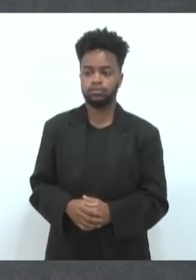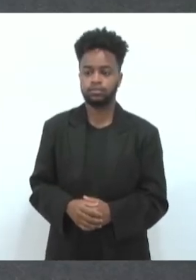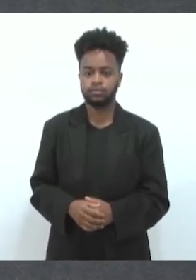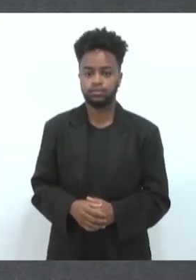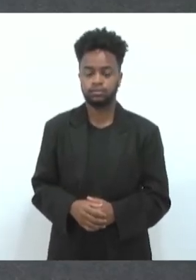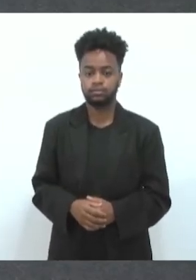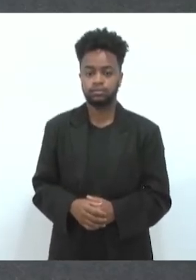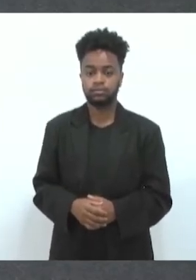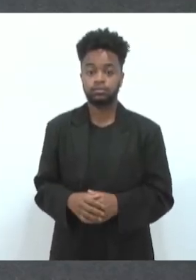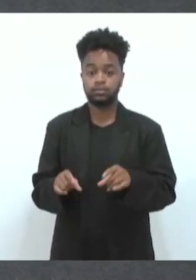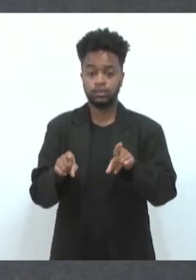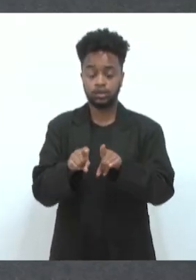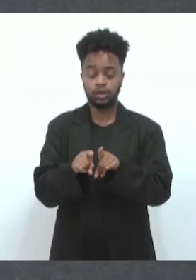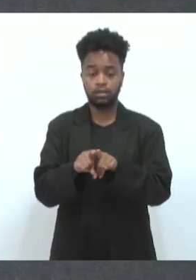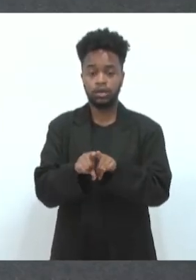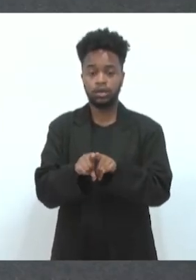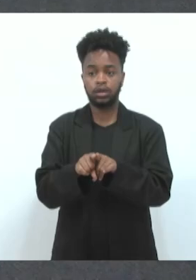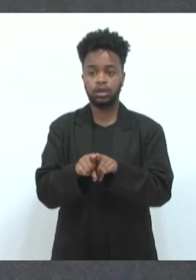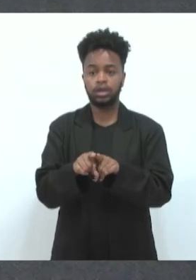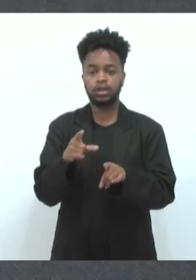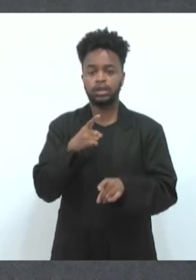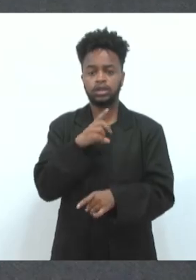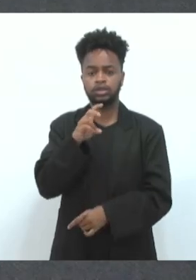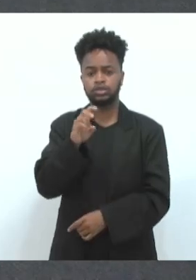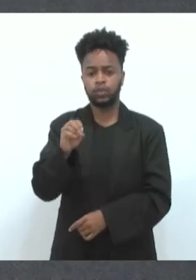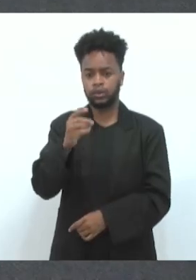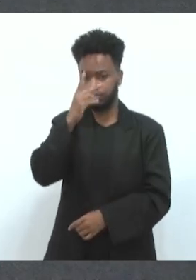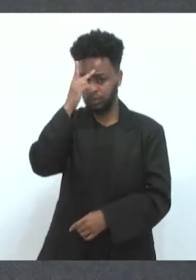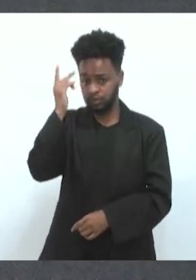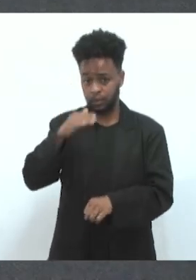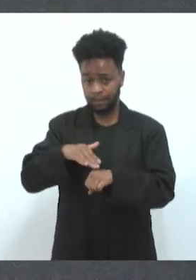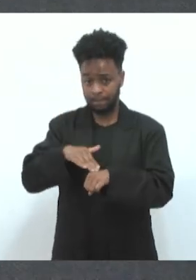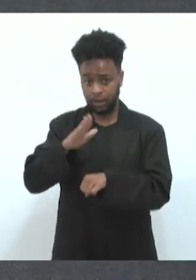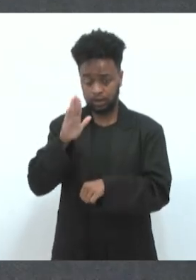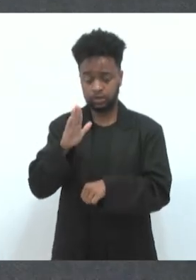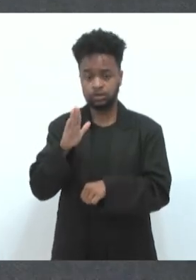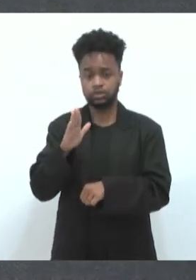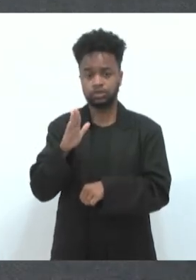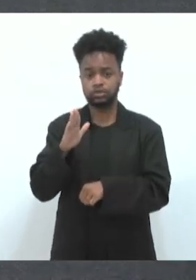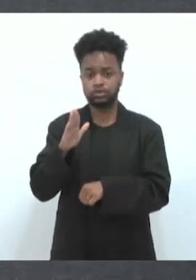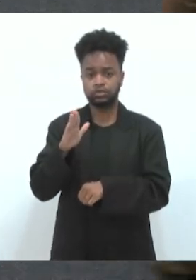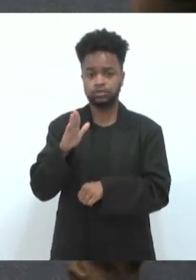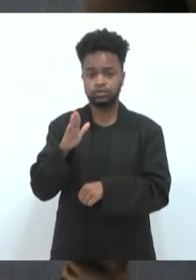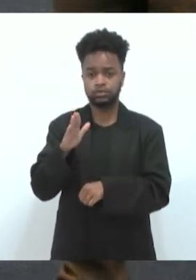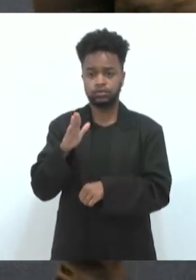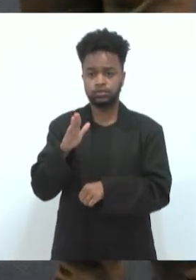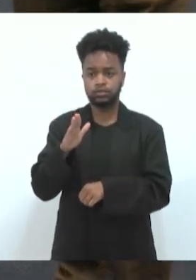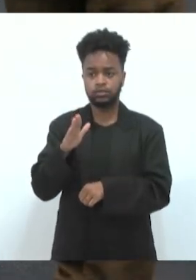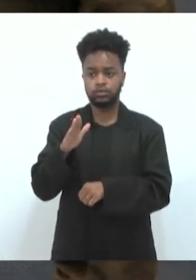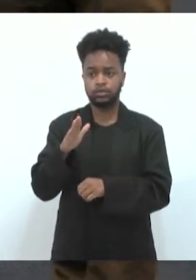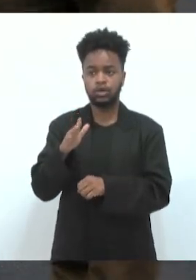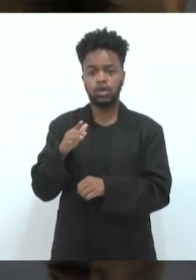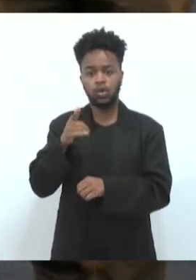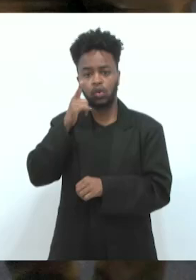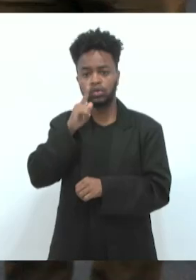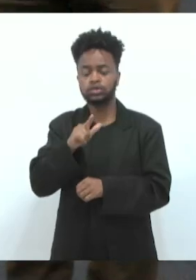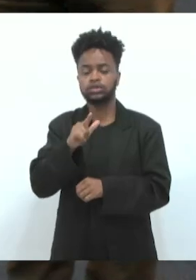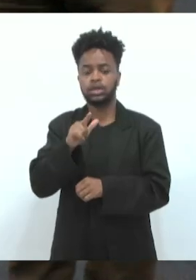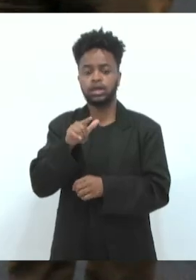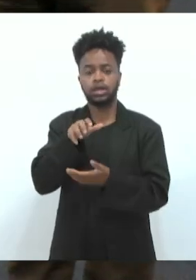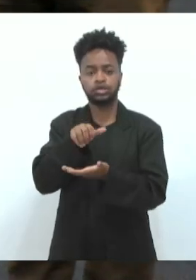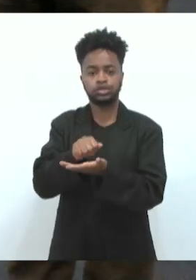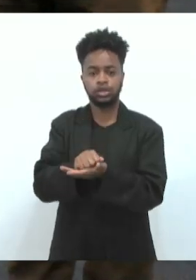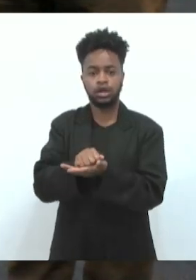tem mais de 50 pessoas que vão ter o seu óbito reconhecido, assim como